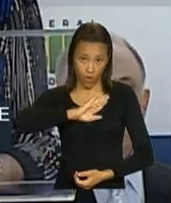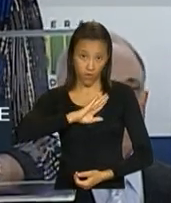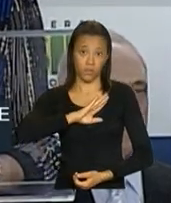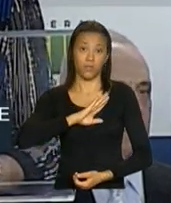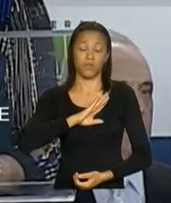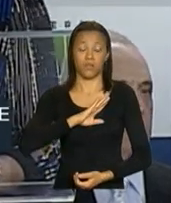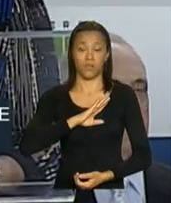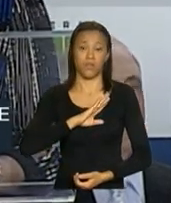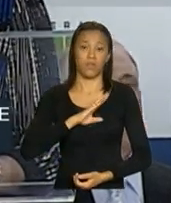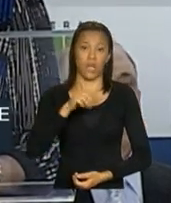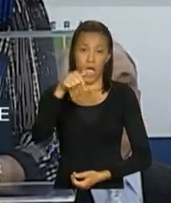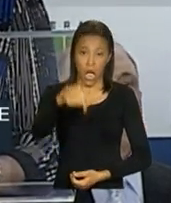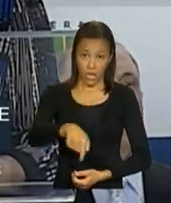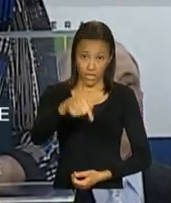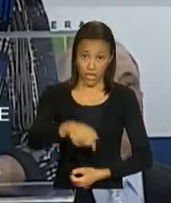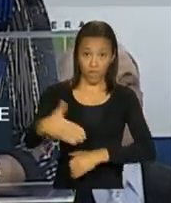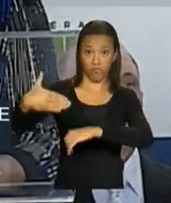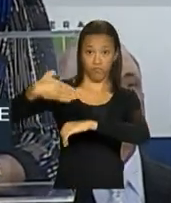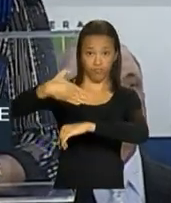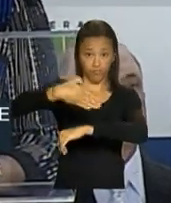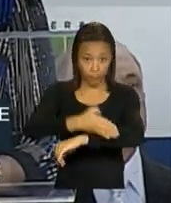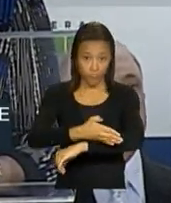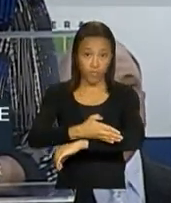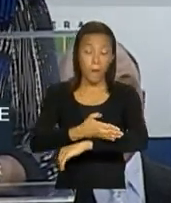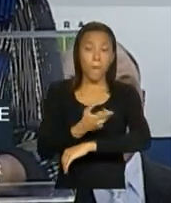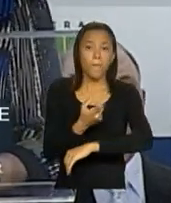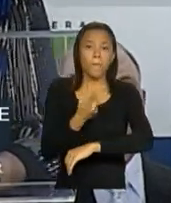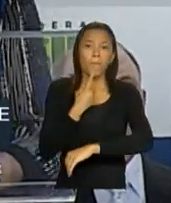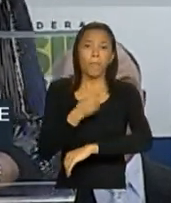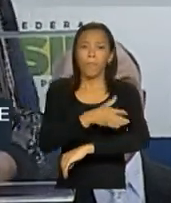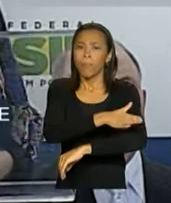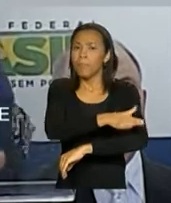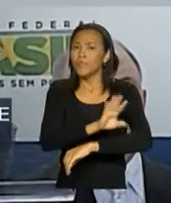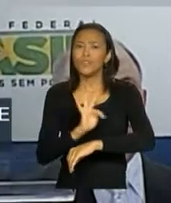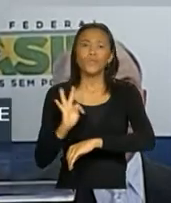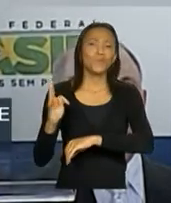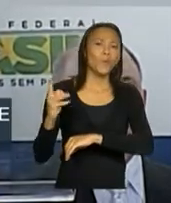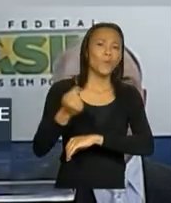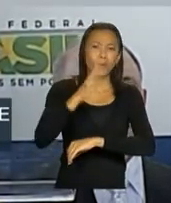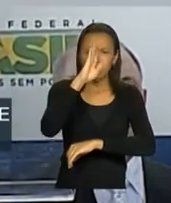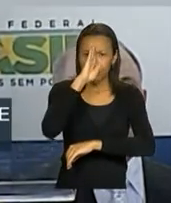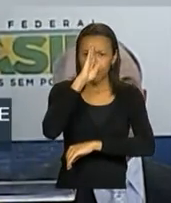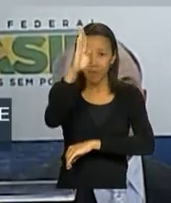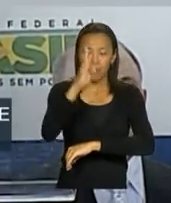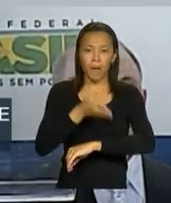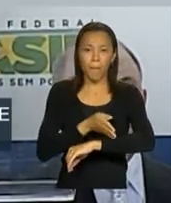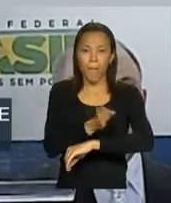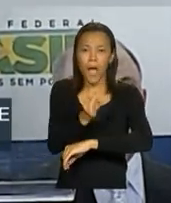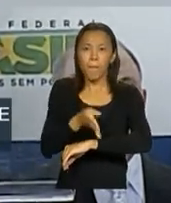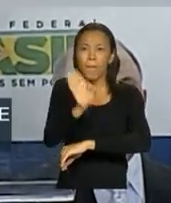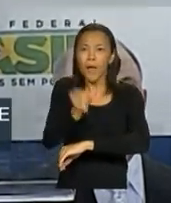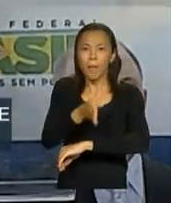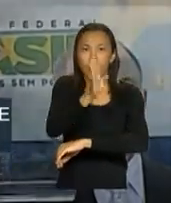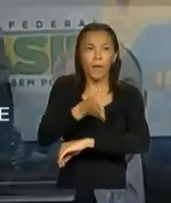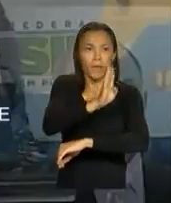a partir daqui deste Porto próximos de todos os principais destinos